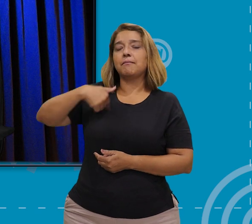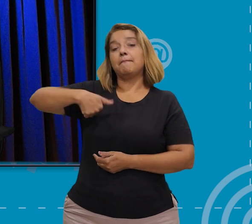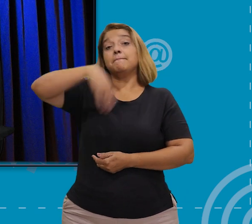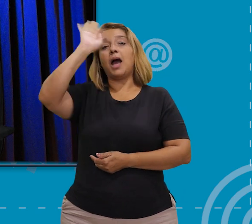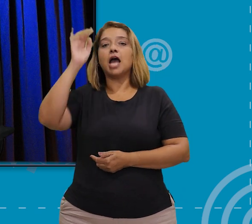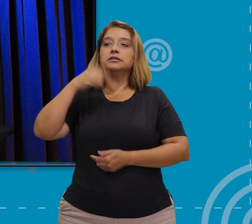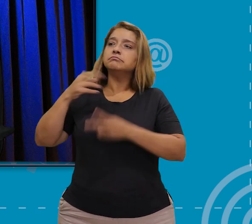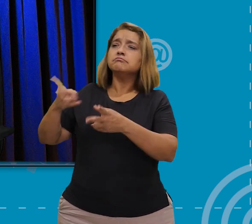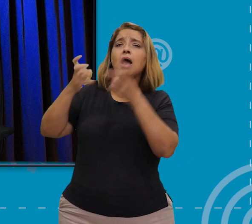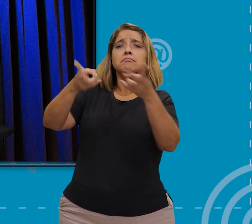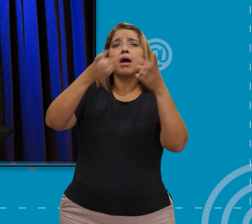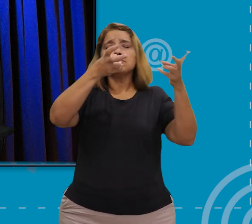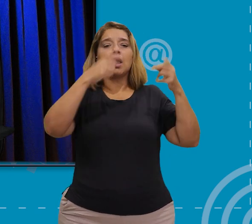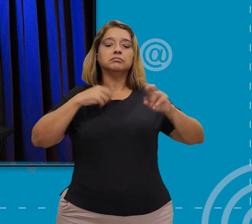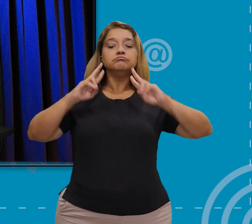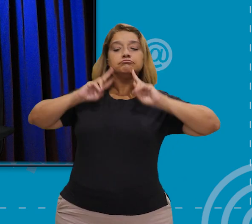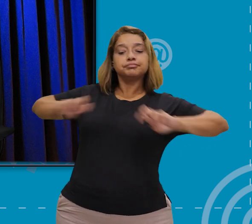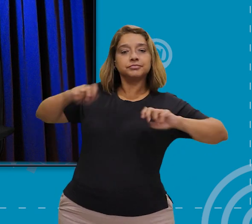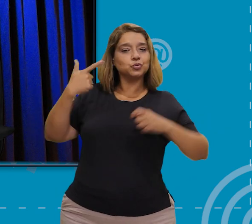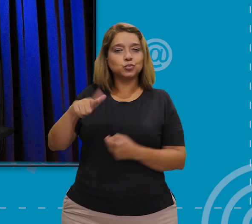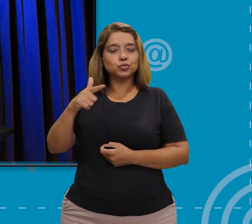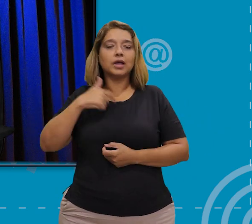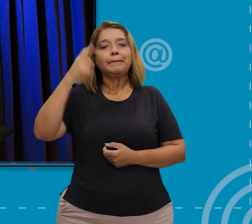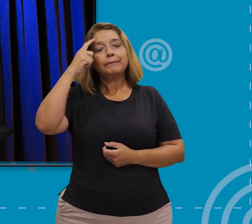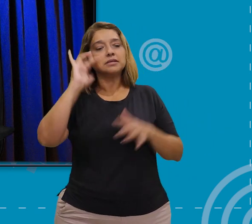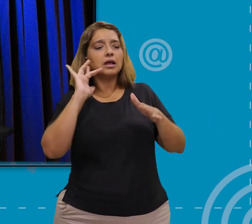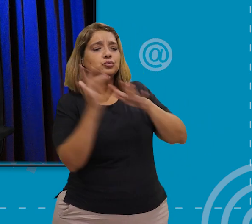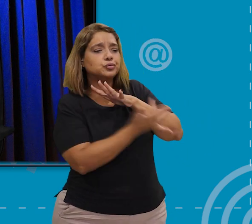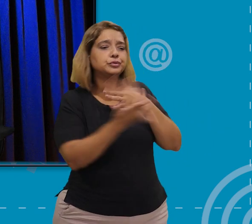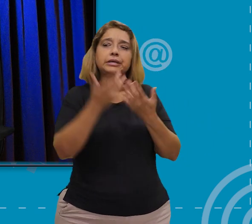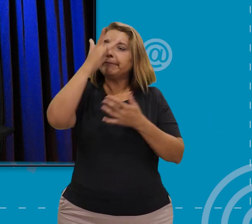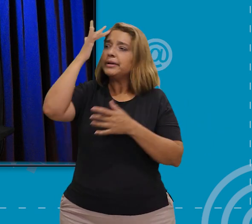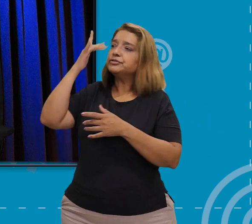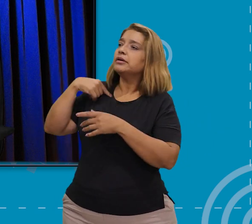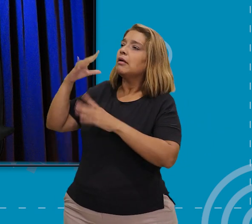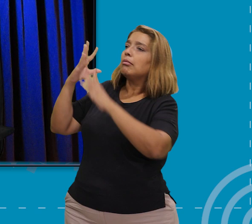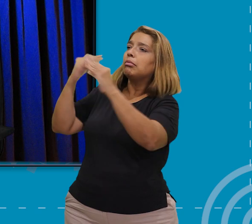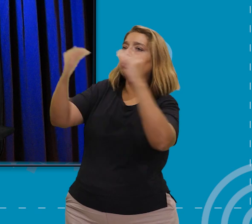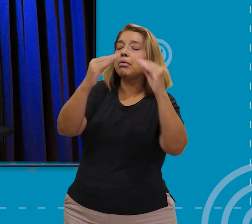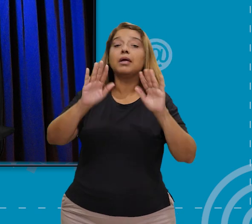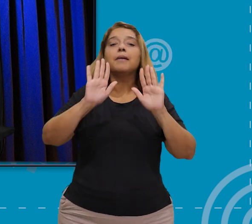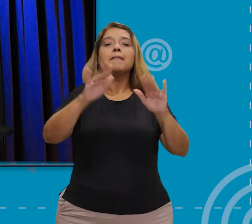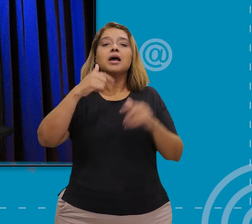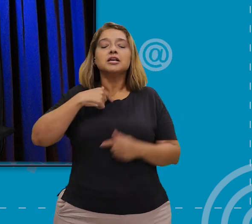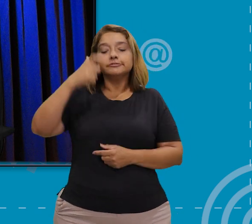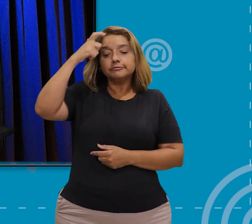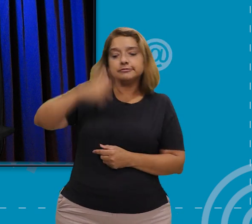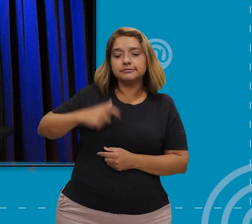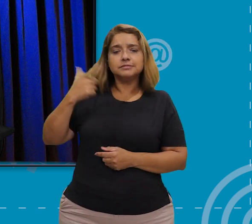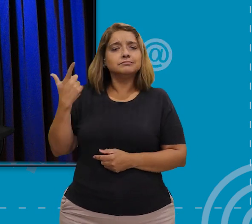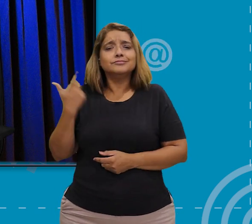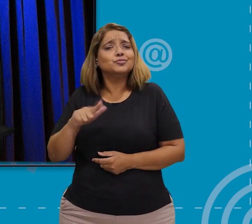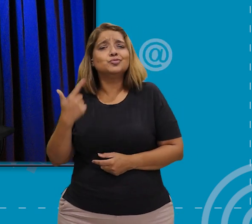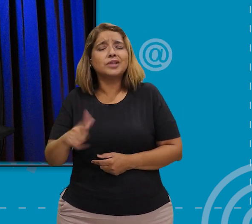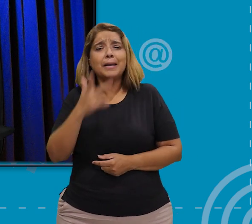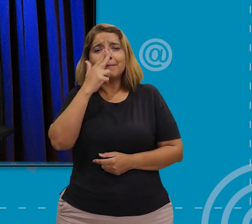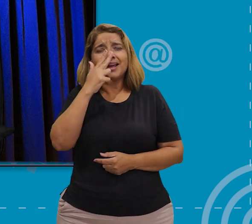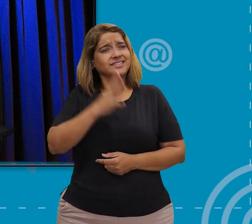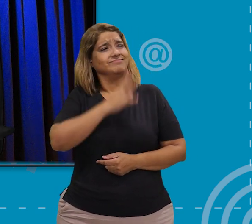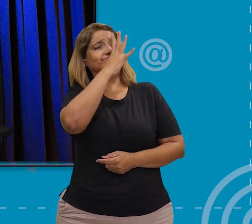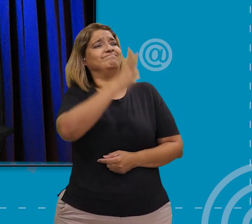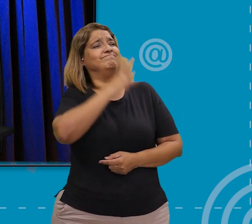focada fora do que dentro, né? Então é a rede social, é o que um outro fala, e a gente não olha para a gente. Pode parecer uma